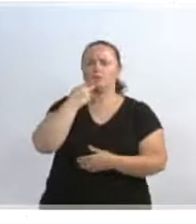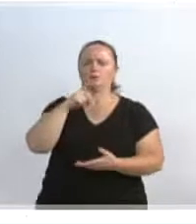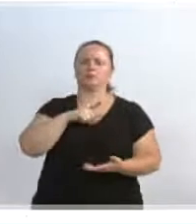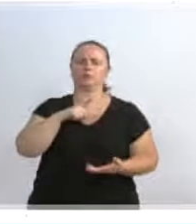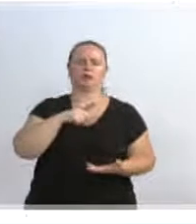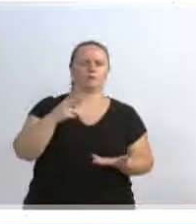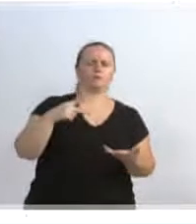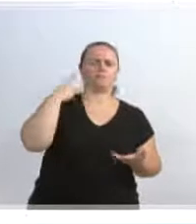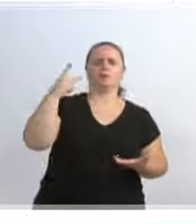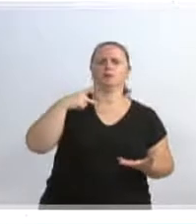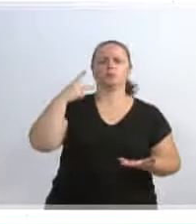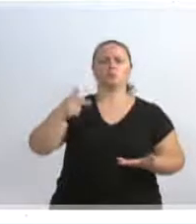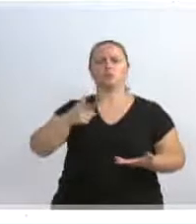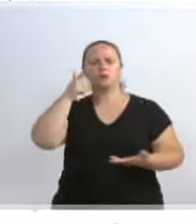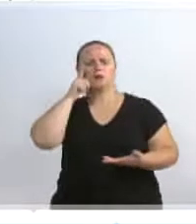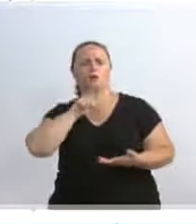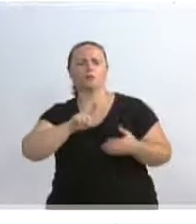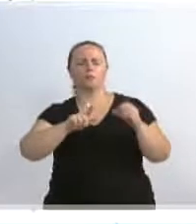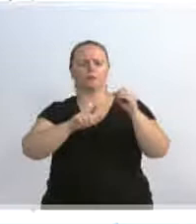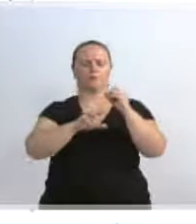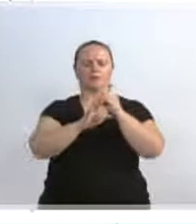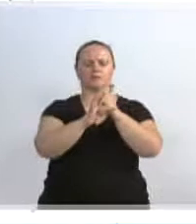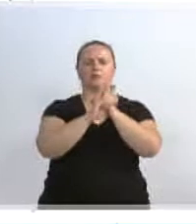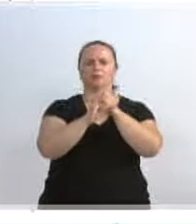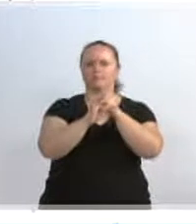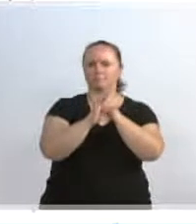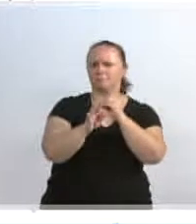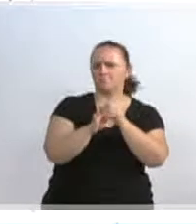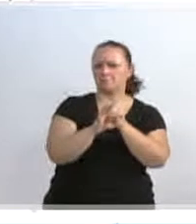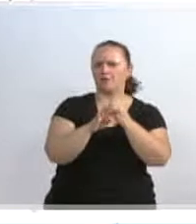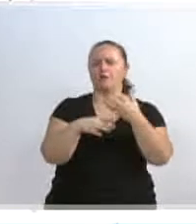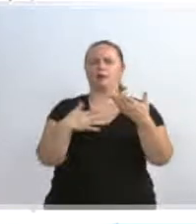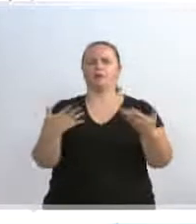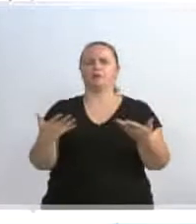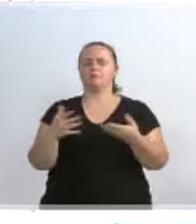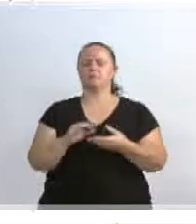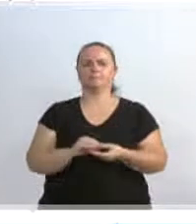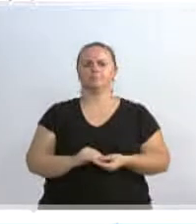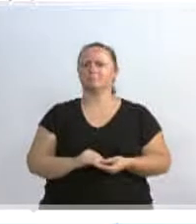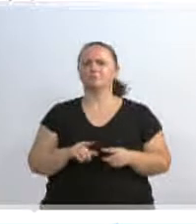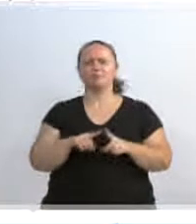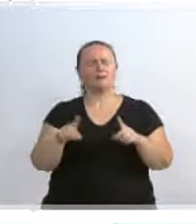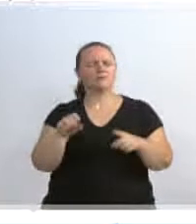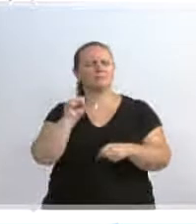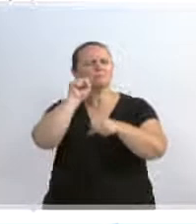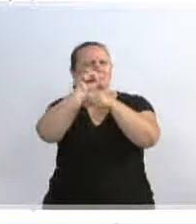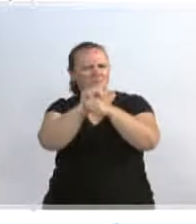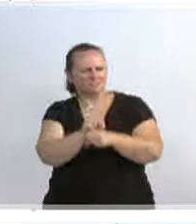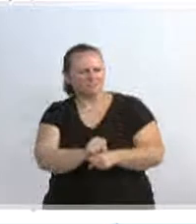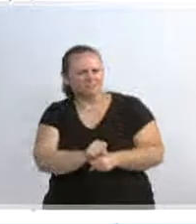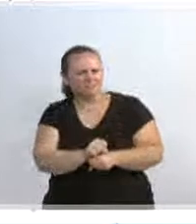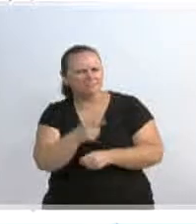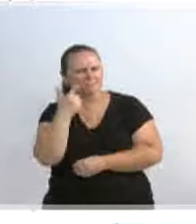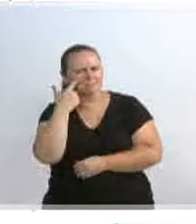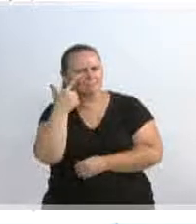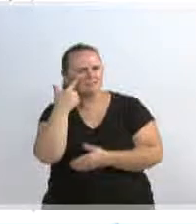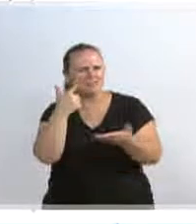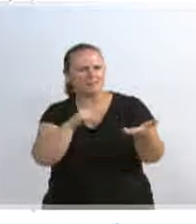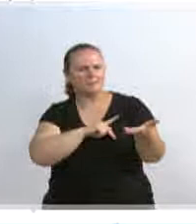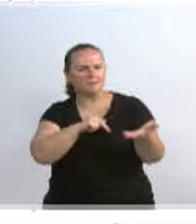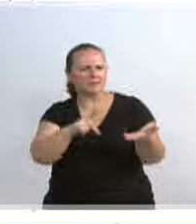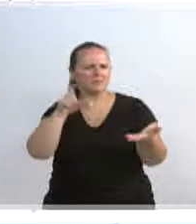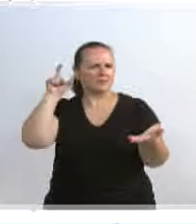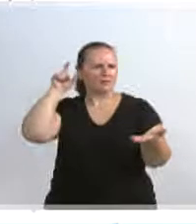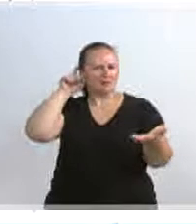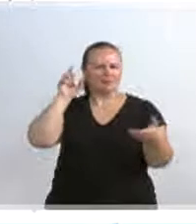dessa casa que receberam da Odebrecht para a votação. Para ali. Olha ali, ó. O presidente era o Iens Montal. José de Souza